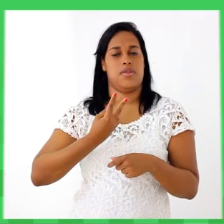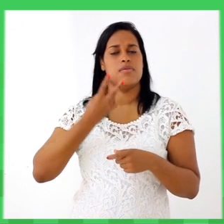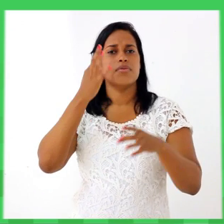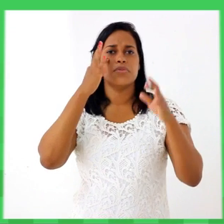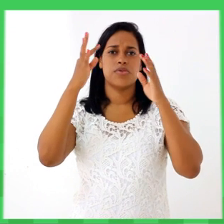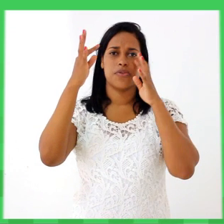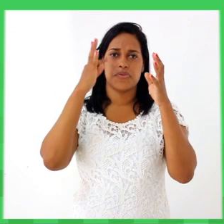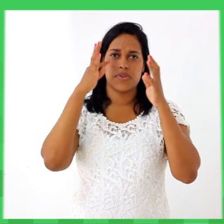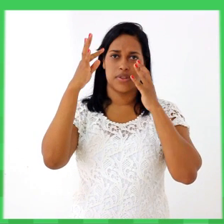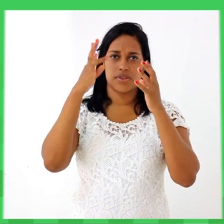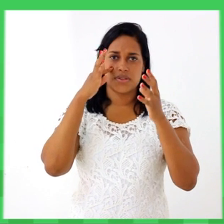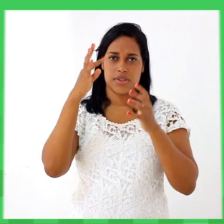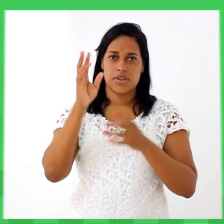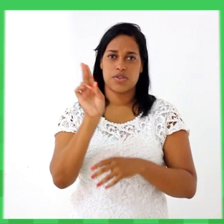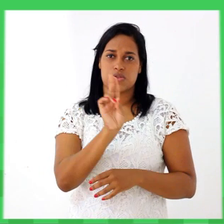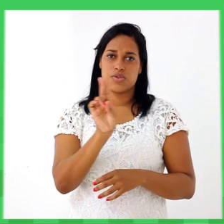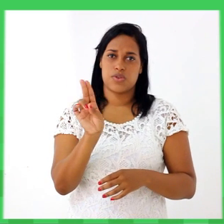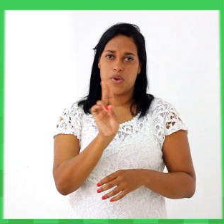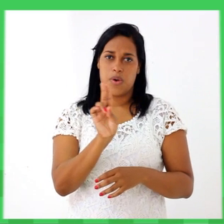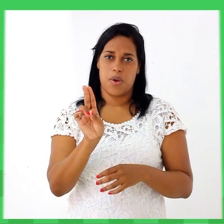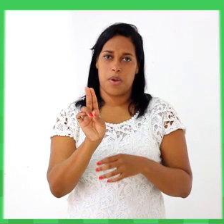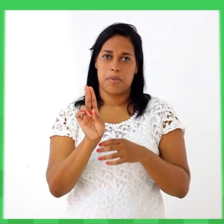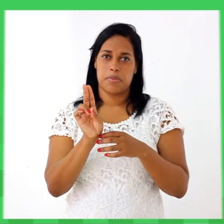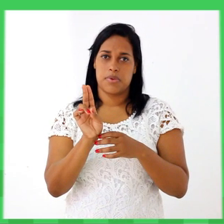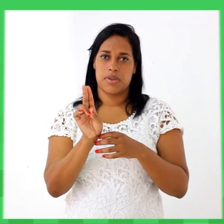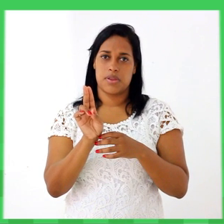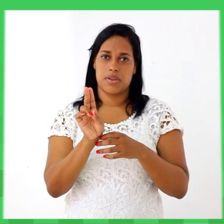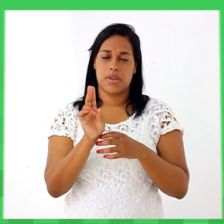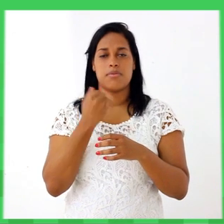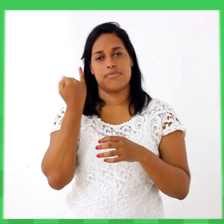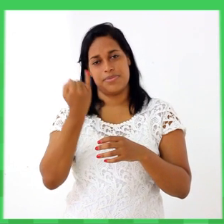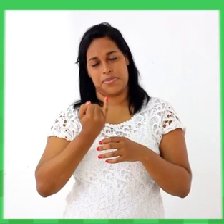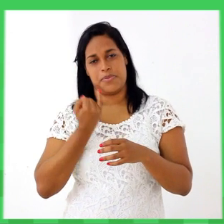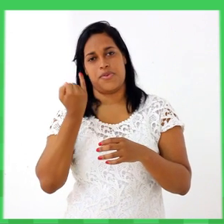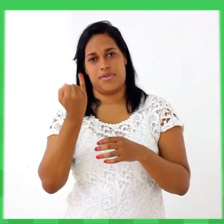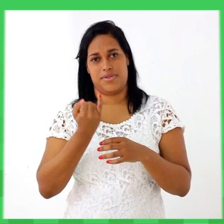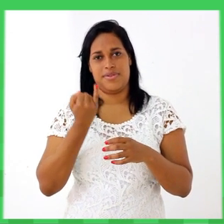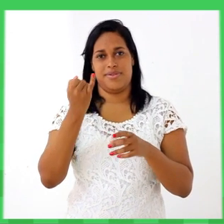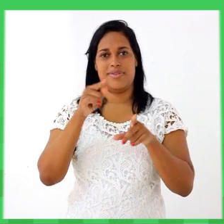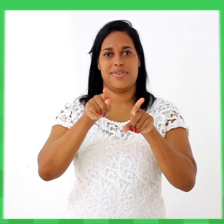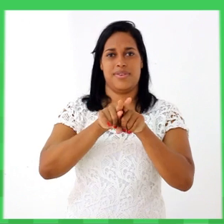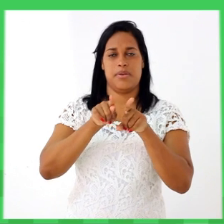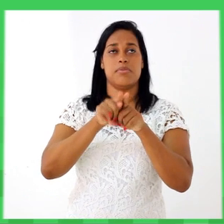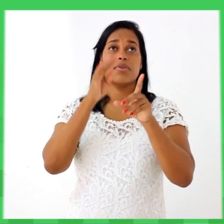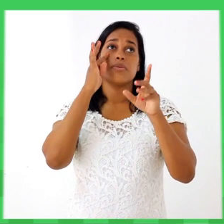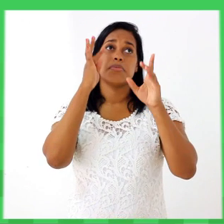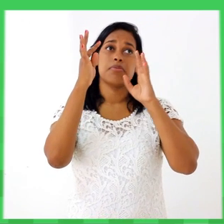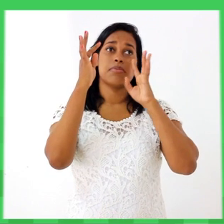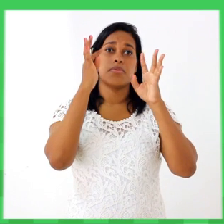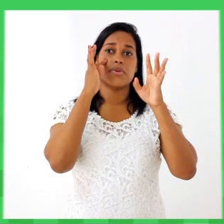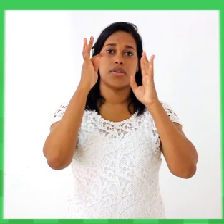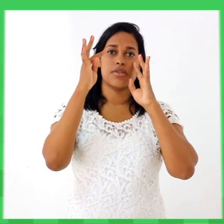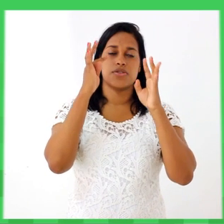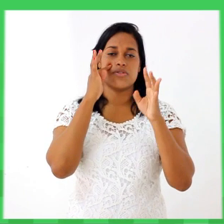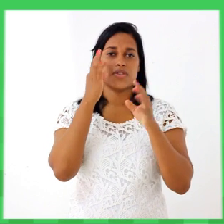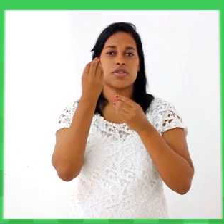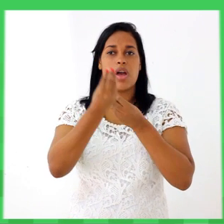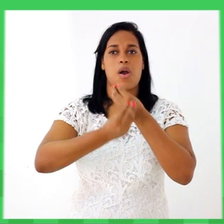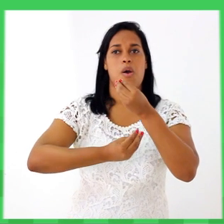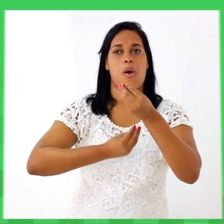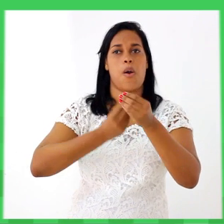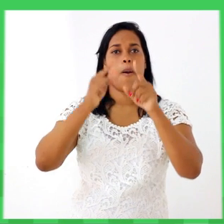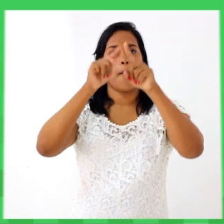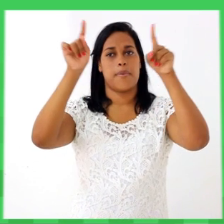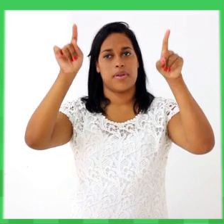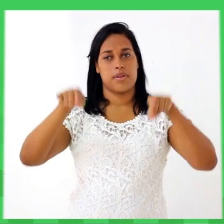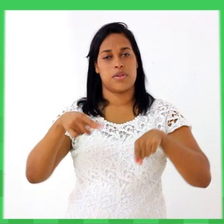refletir. Nome pode ser um atributo-chave? Você imagina, faz a sua seguinte pergunta: posso ter na minha tabela 2